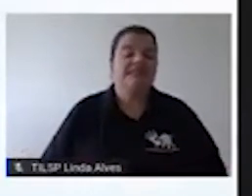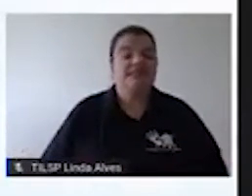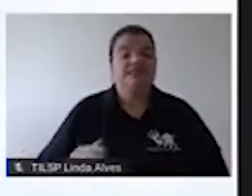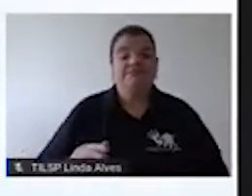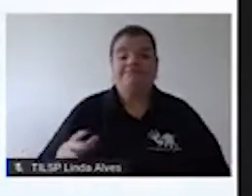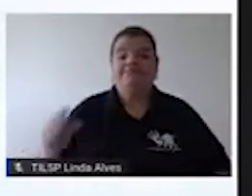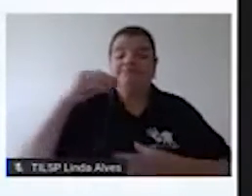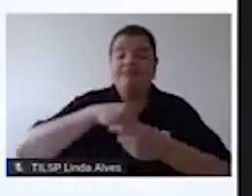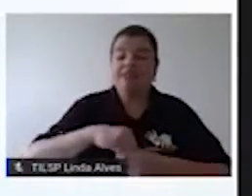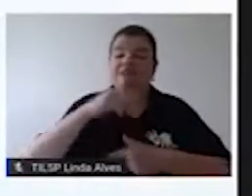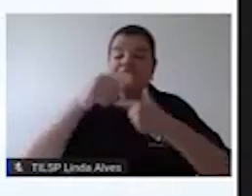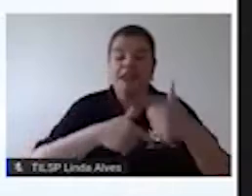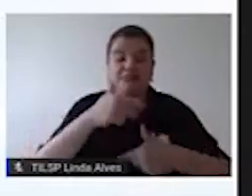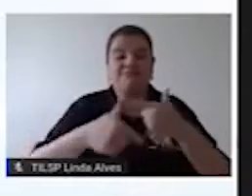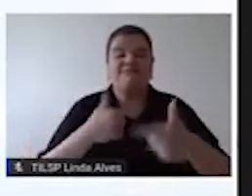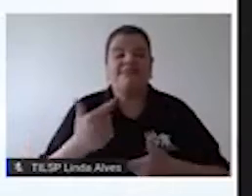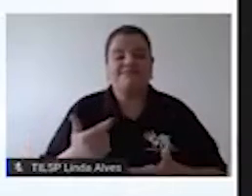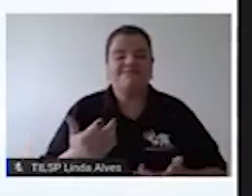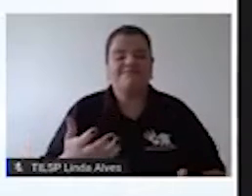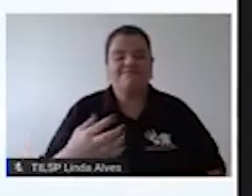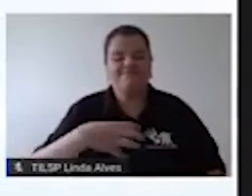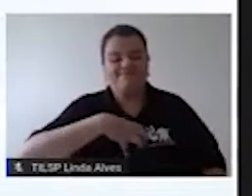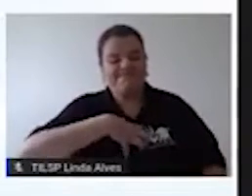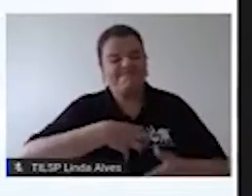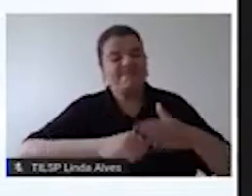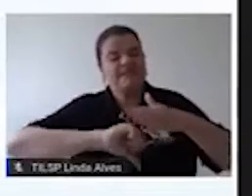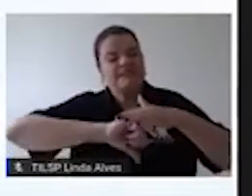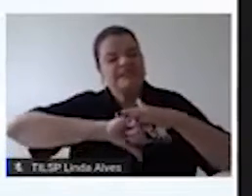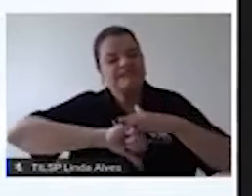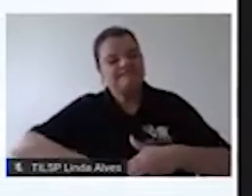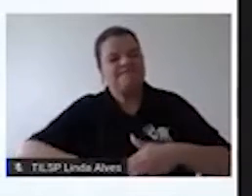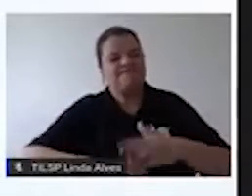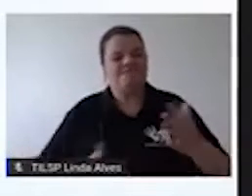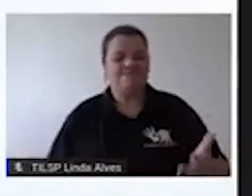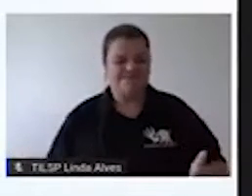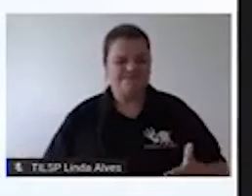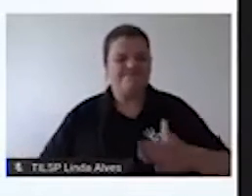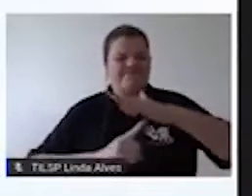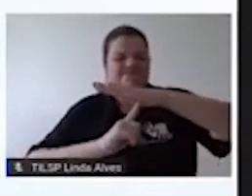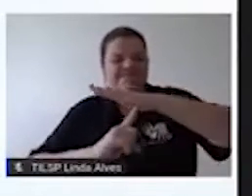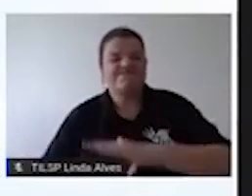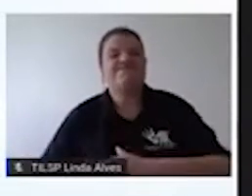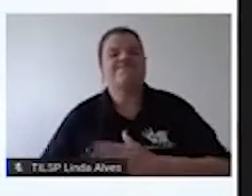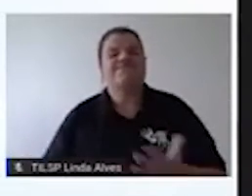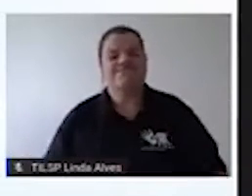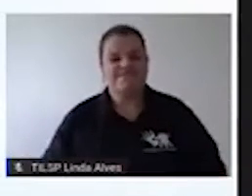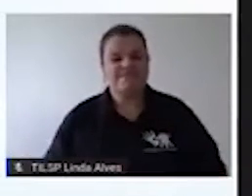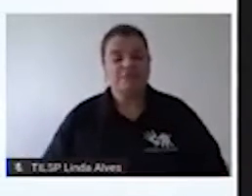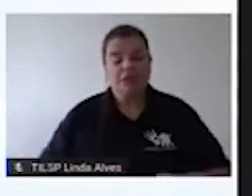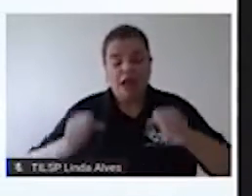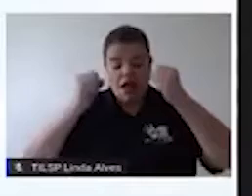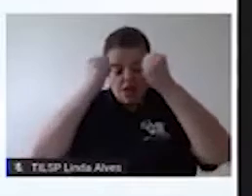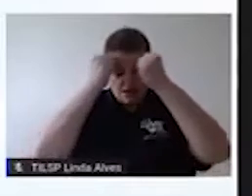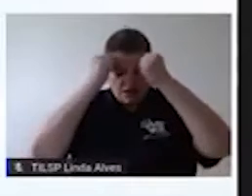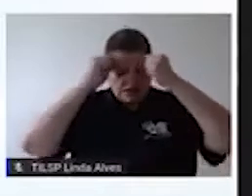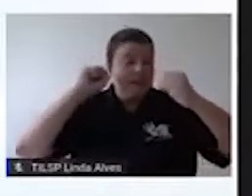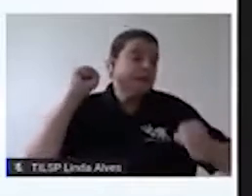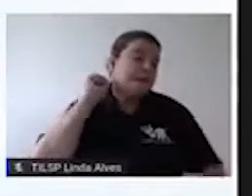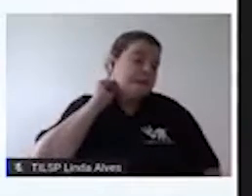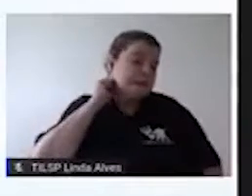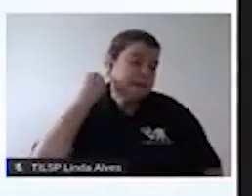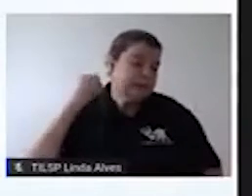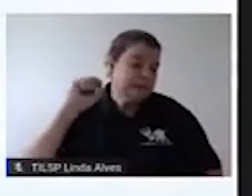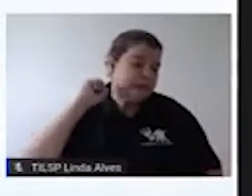de trabalho. É uma pessoa que passa por uma condicionante de estresse, né?